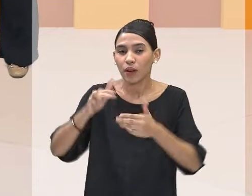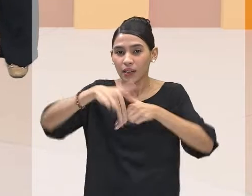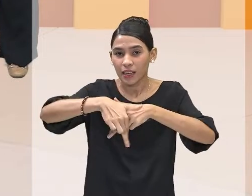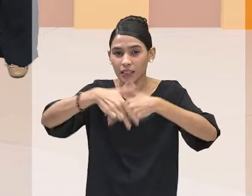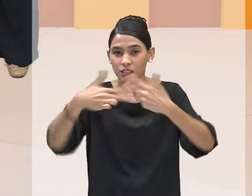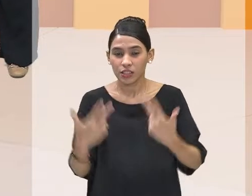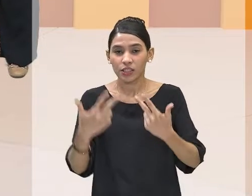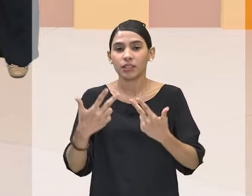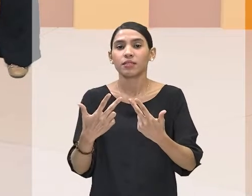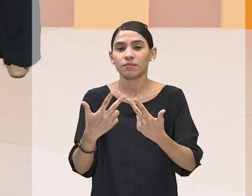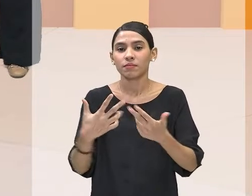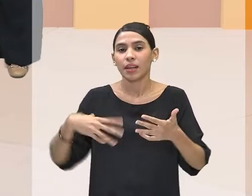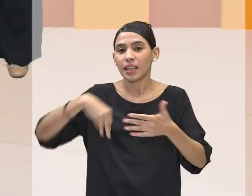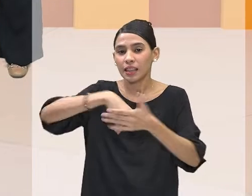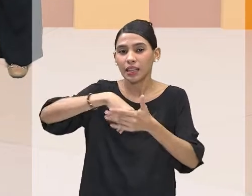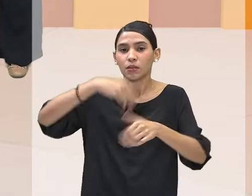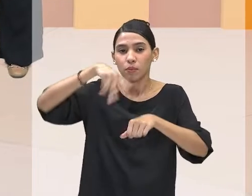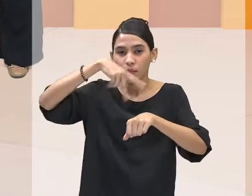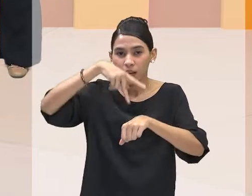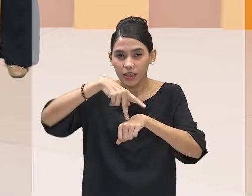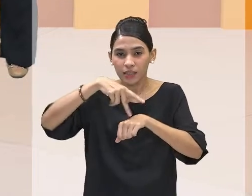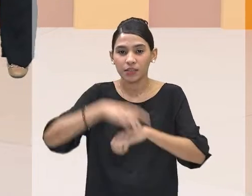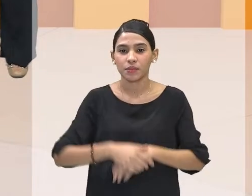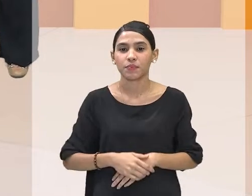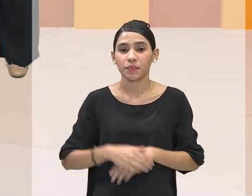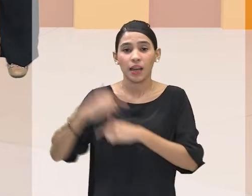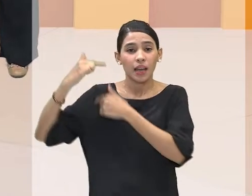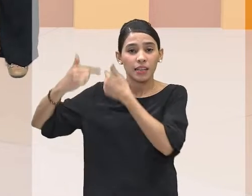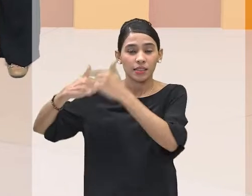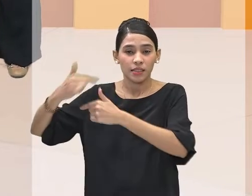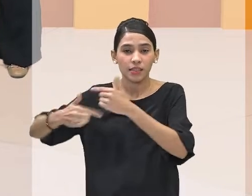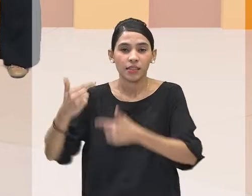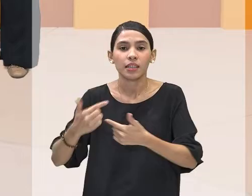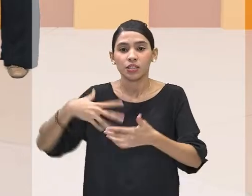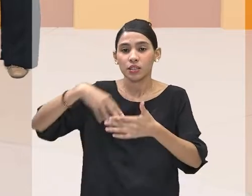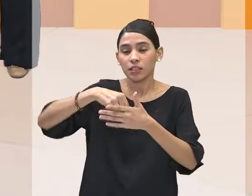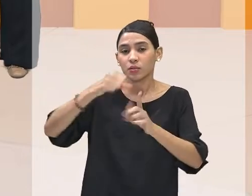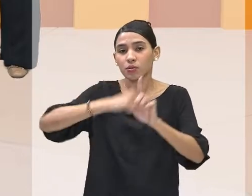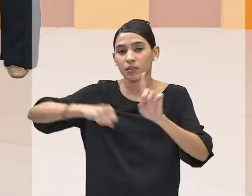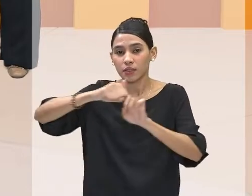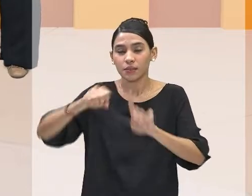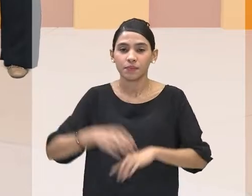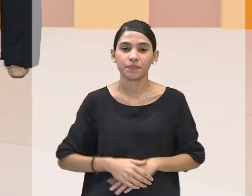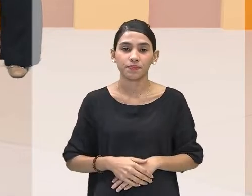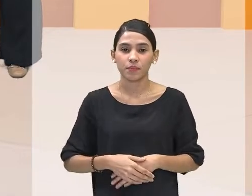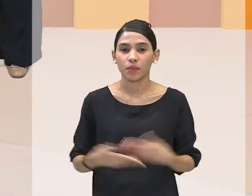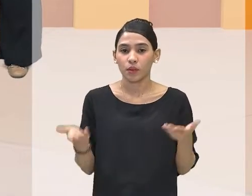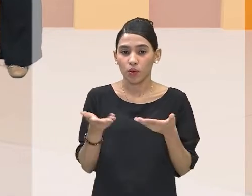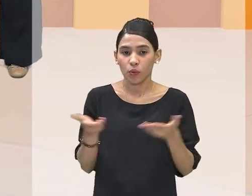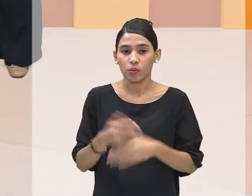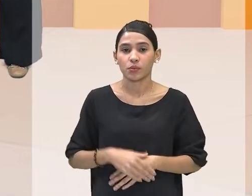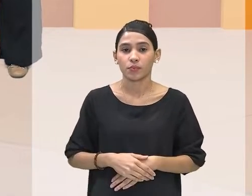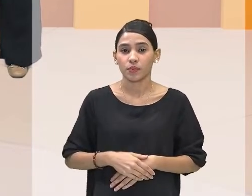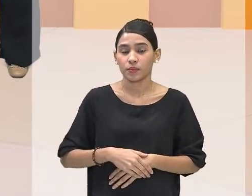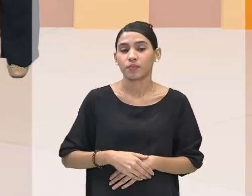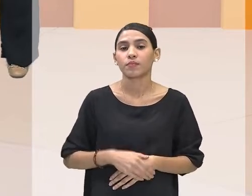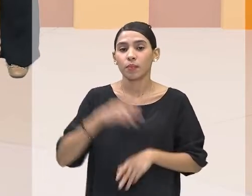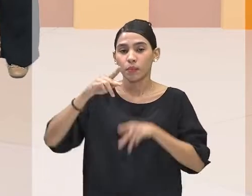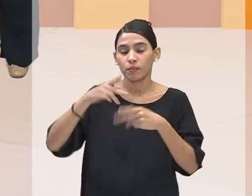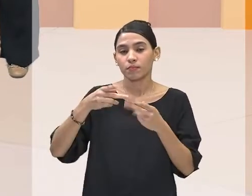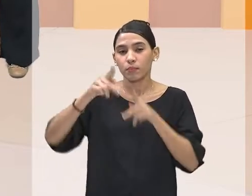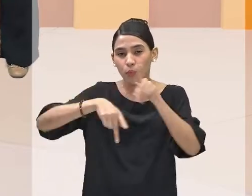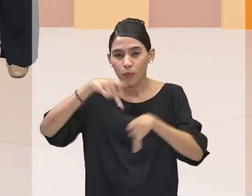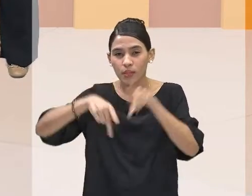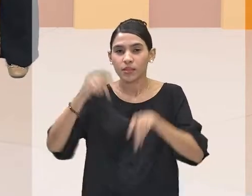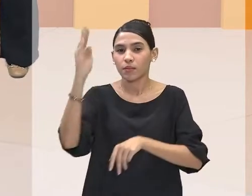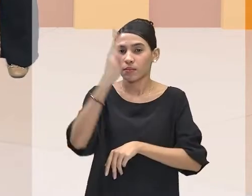que compuseram e hoje seus descendentes compõem a nossa sociedade. Atualmente, a população brasileira